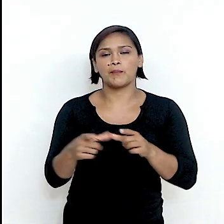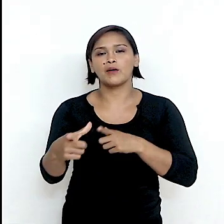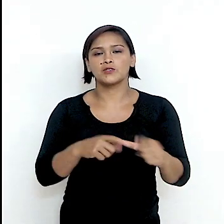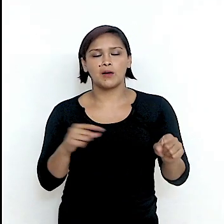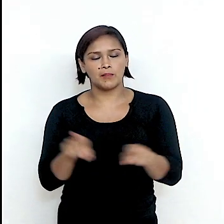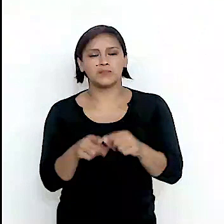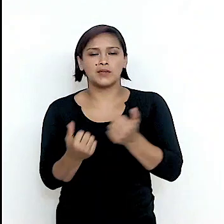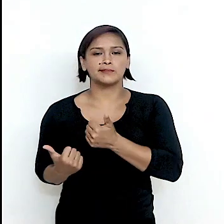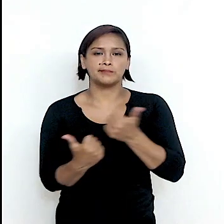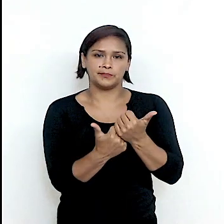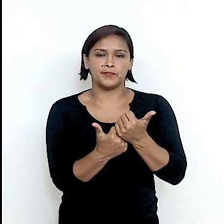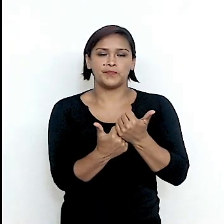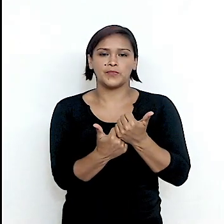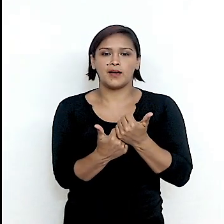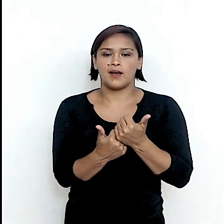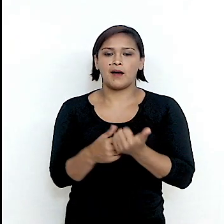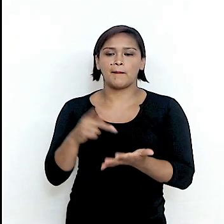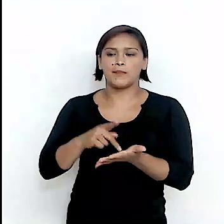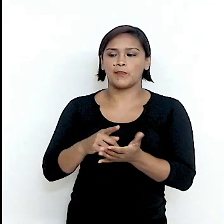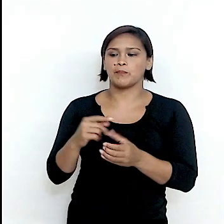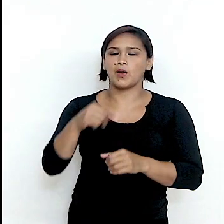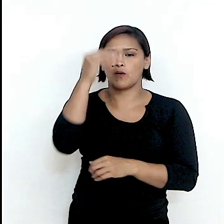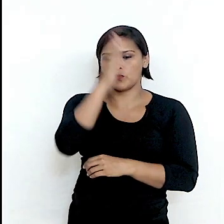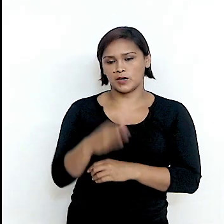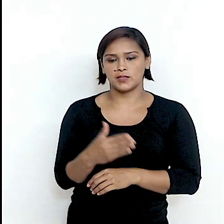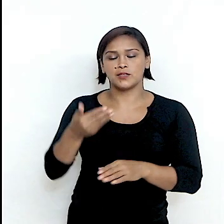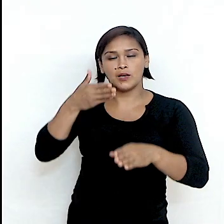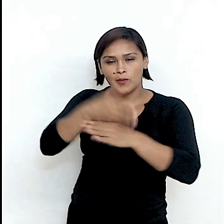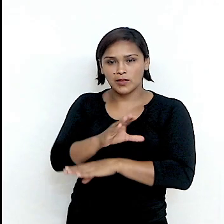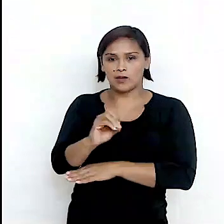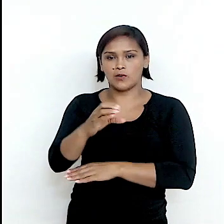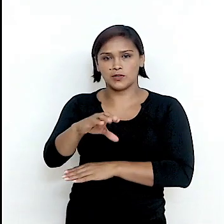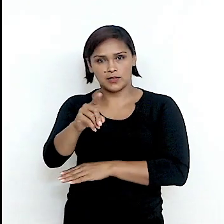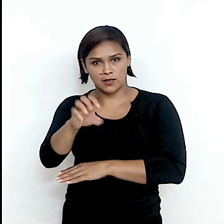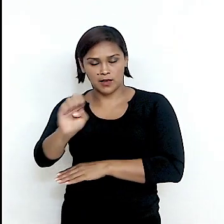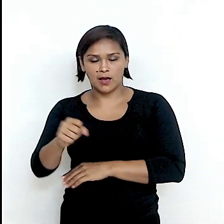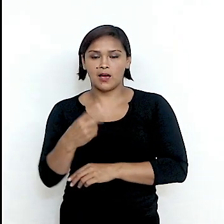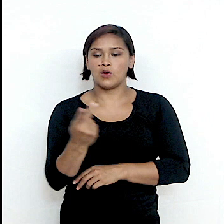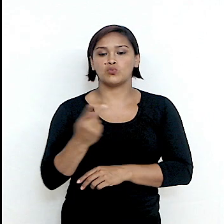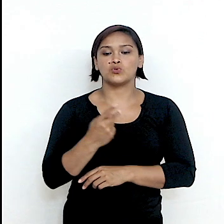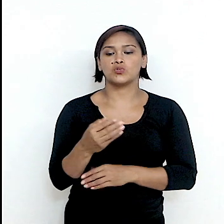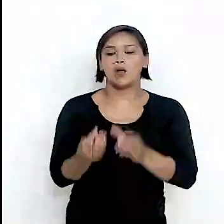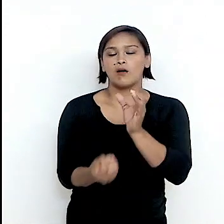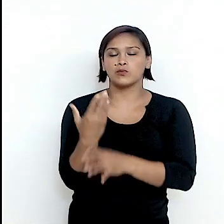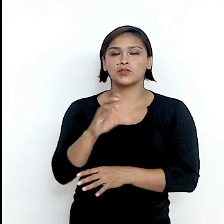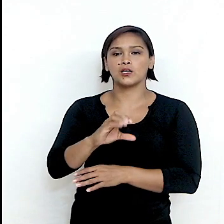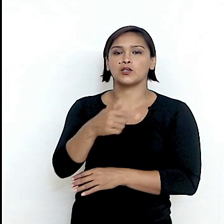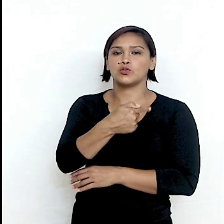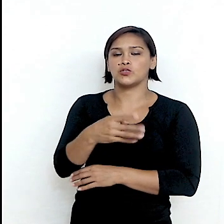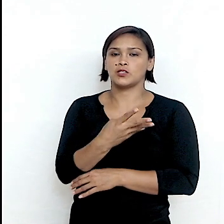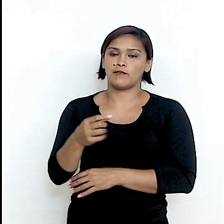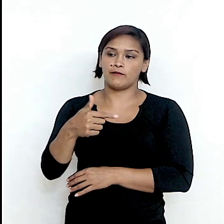apoia firmemente a sessão do Brasil A CBF é Anderson membros fundadores do dia vinte e não